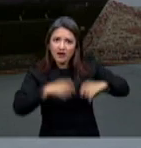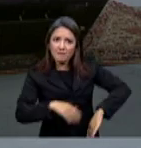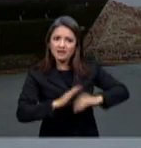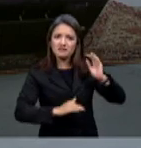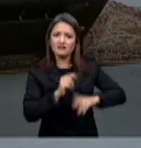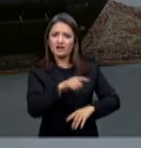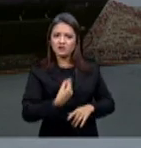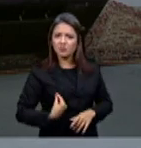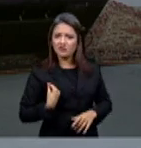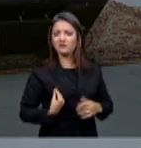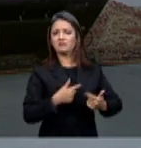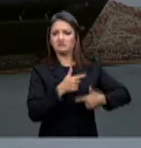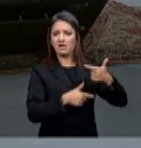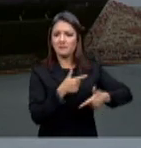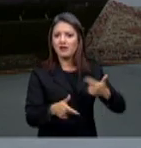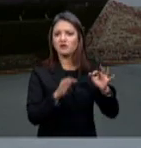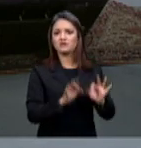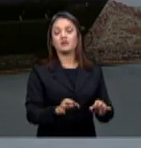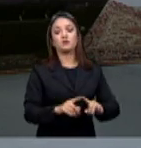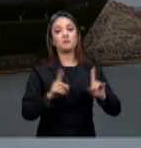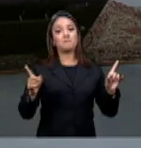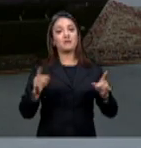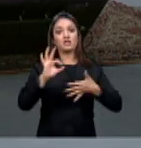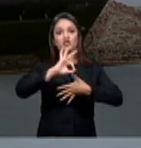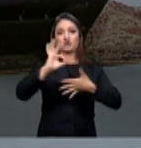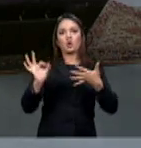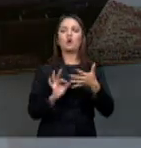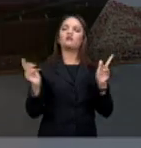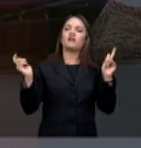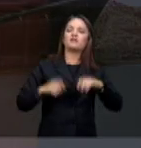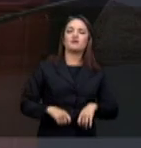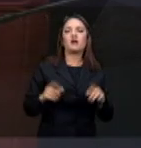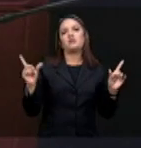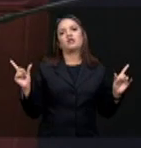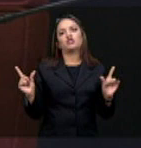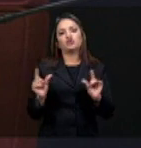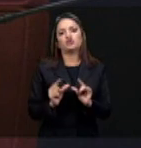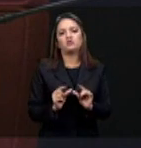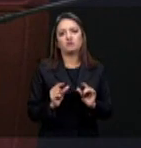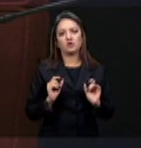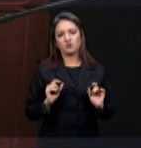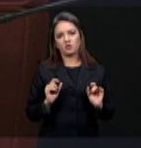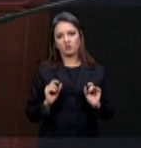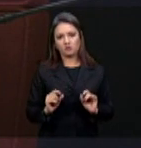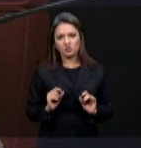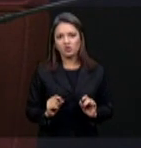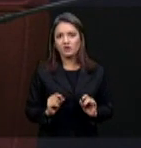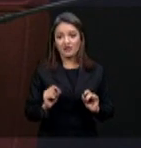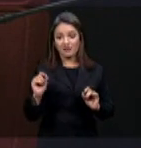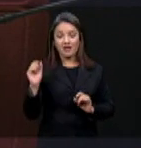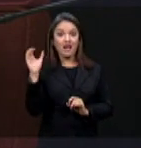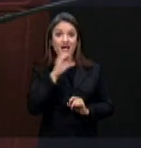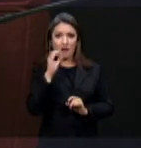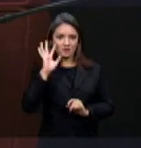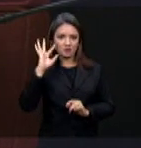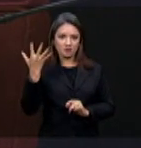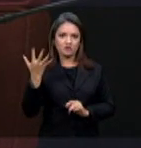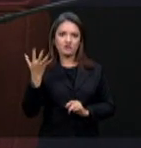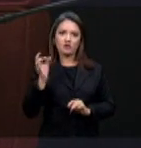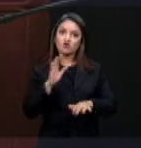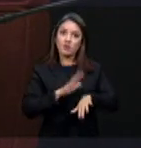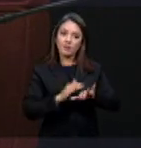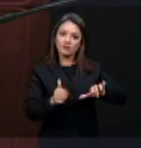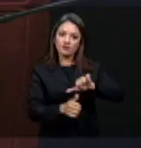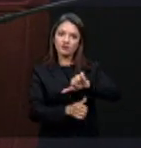ter uma vida produtiva Mas é uma forma de você reduzir Esse ato de uma de uma maneira mais rápida mas por exemplo